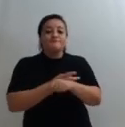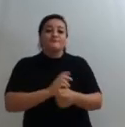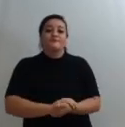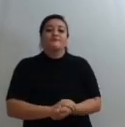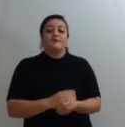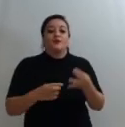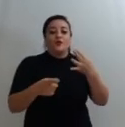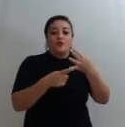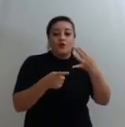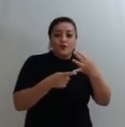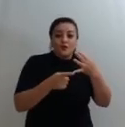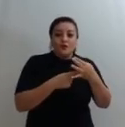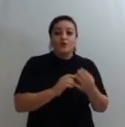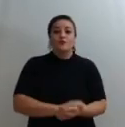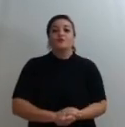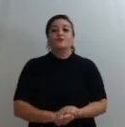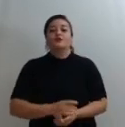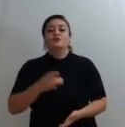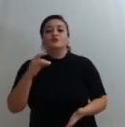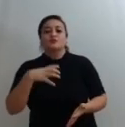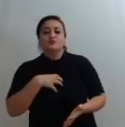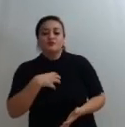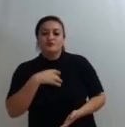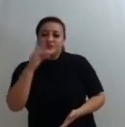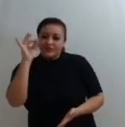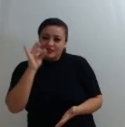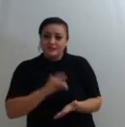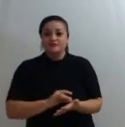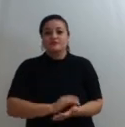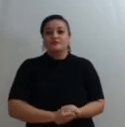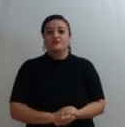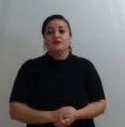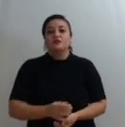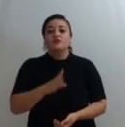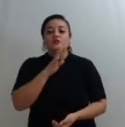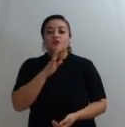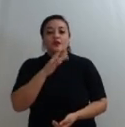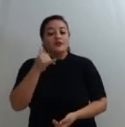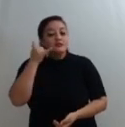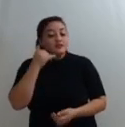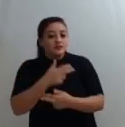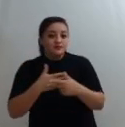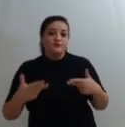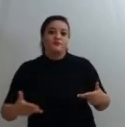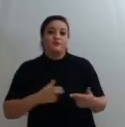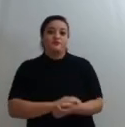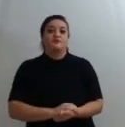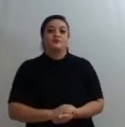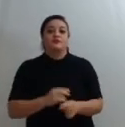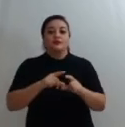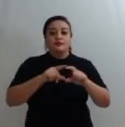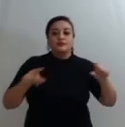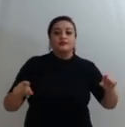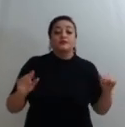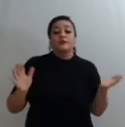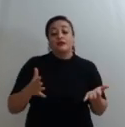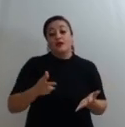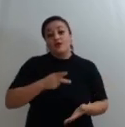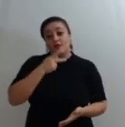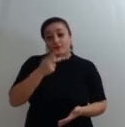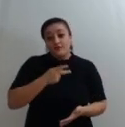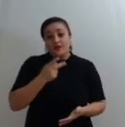tópico específico, tratou da possibilidade de acesso ao conteúdo do material apreendido nesses termos, e aqui eu faço a